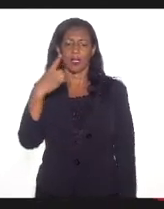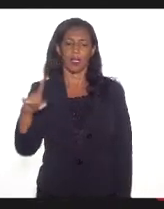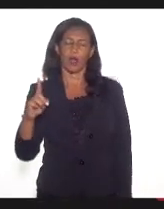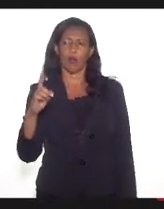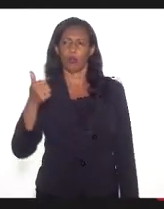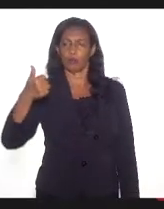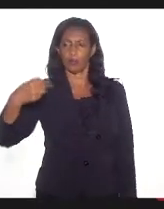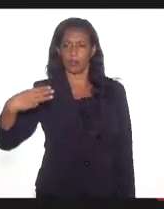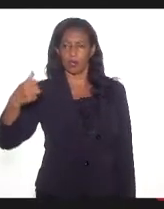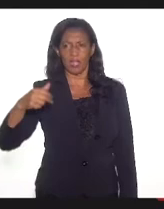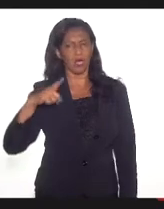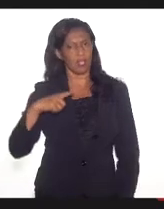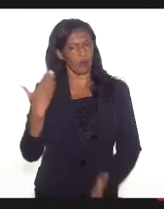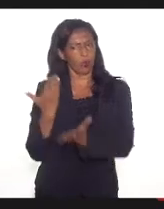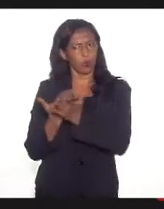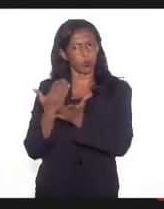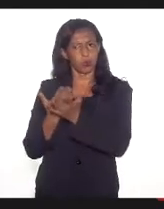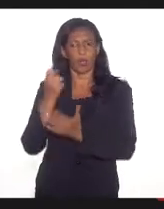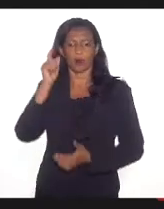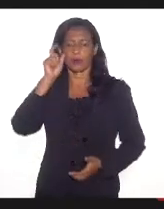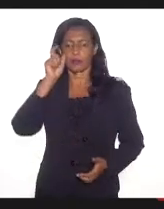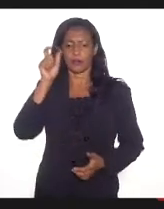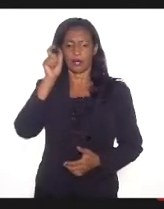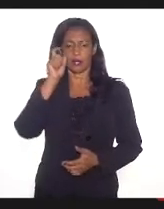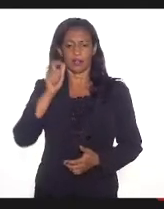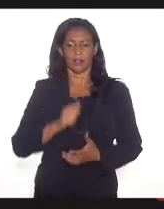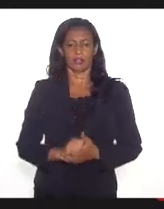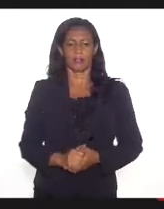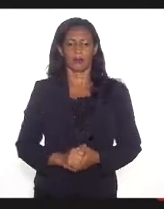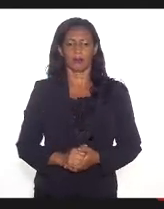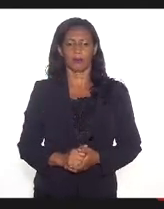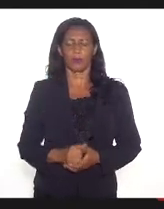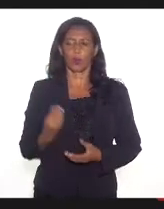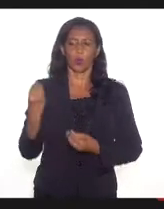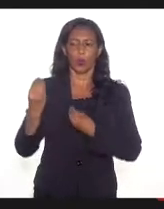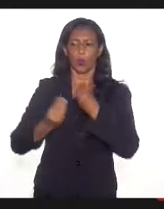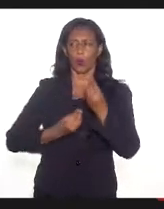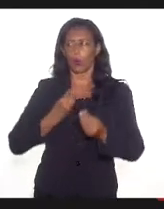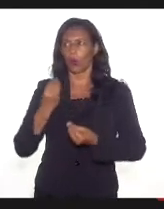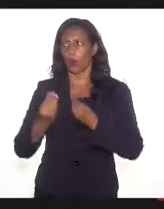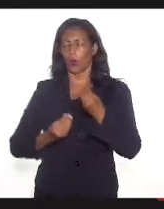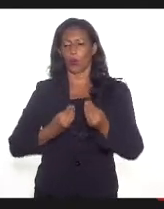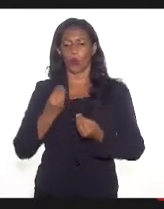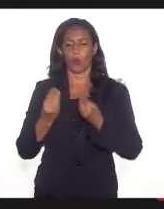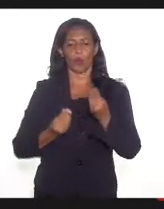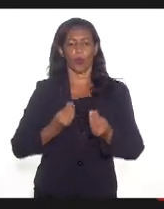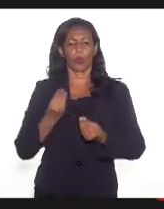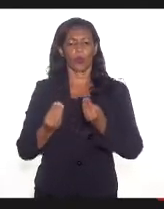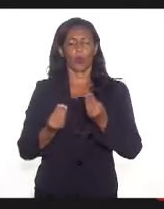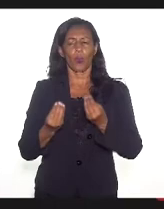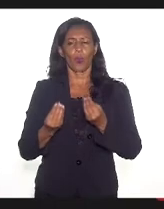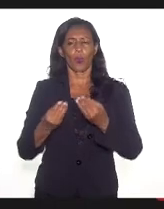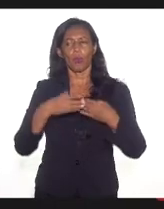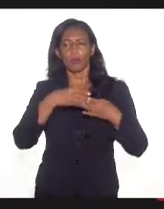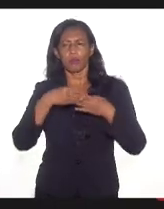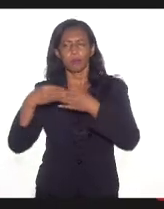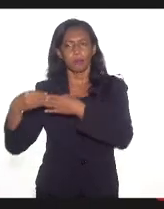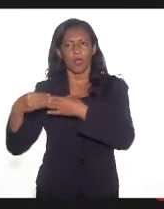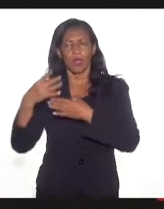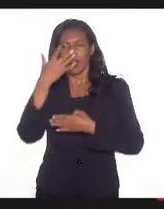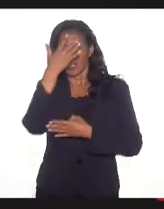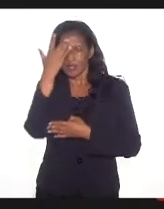feito um estudo muito interessante sobre como direcionar esses